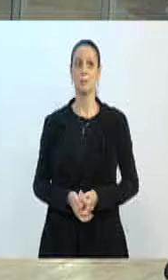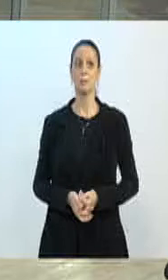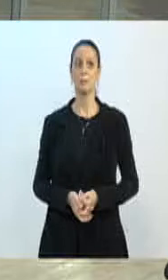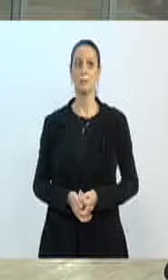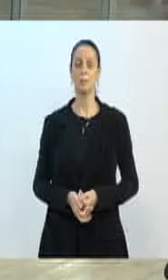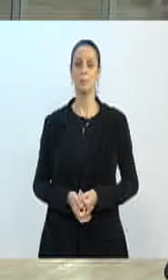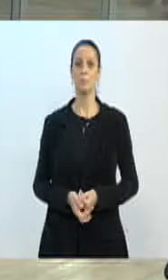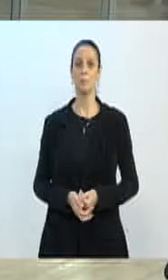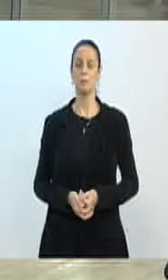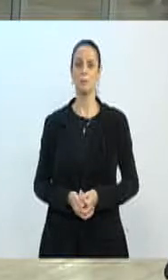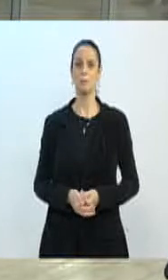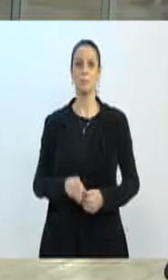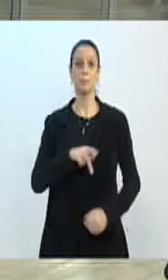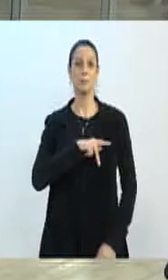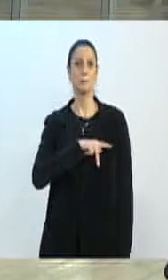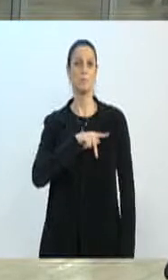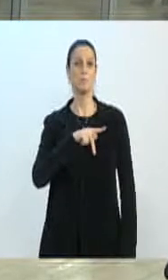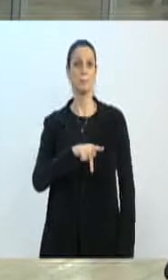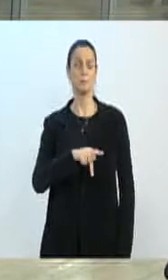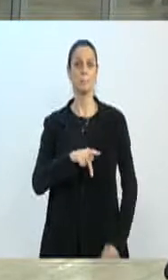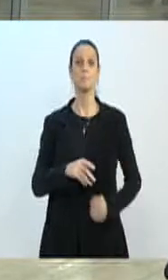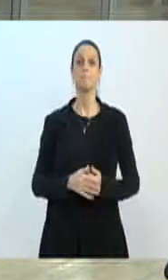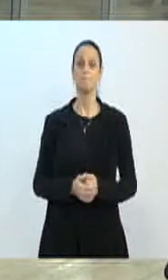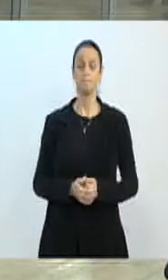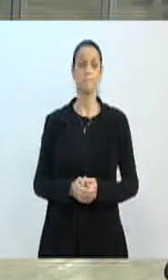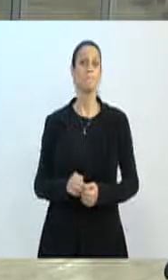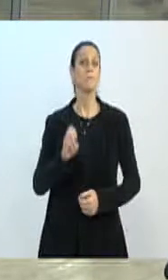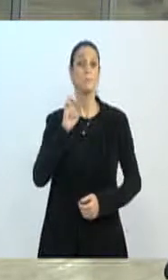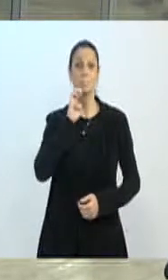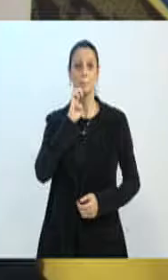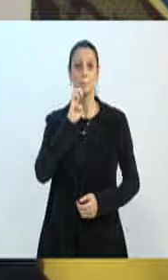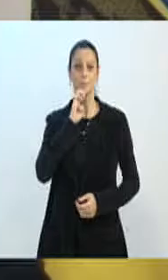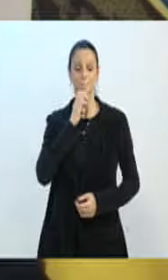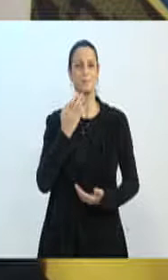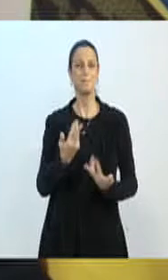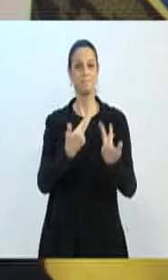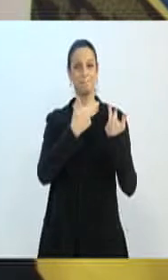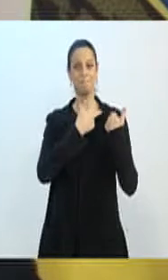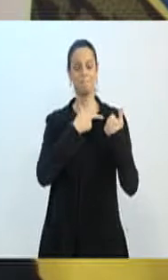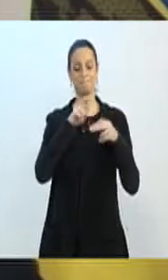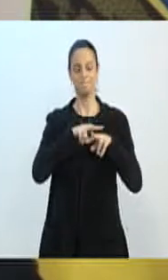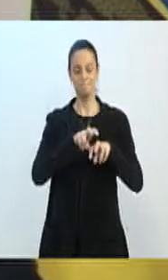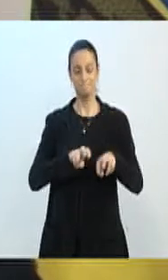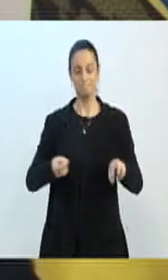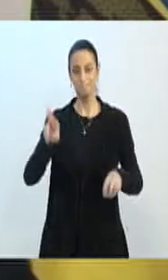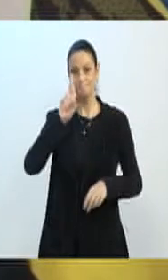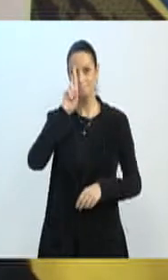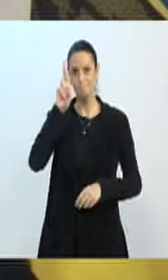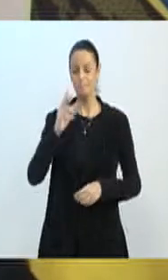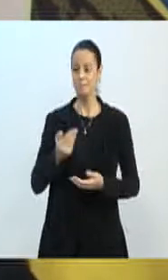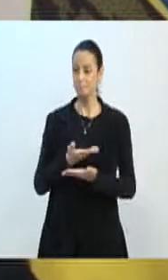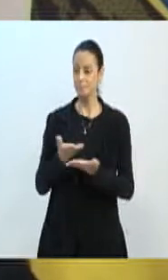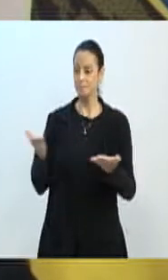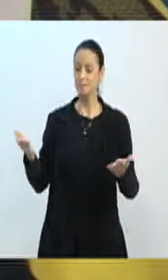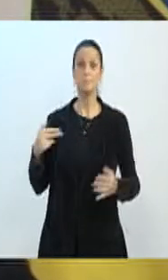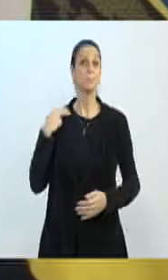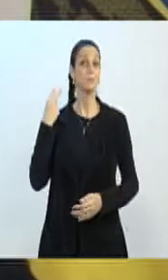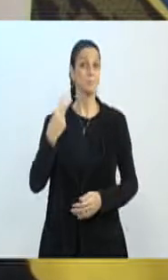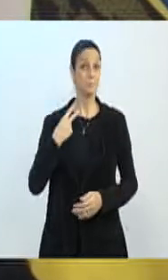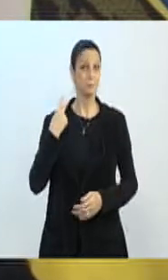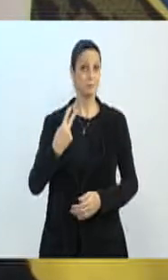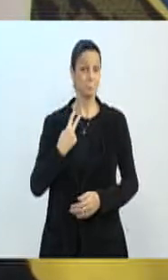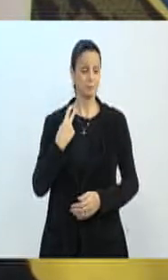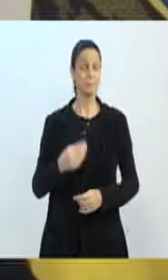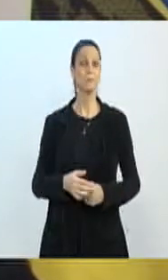o seu presidente regido because' hora conduz a casa de lá tiva demais vereadores em